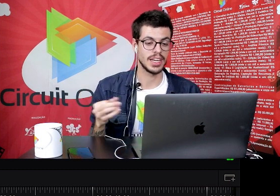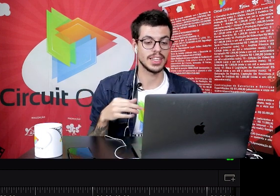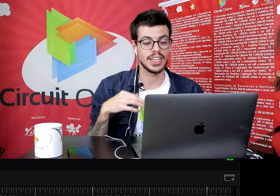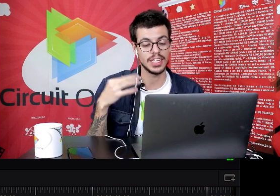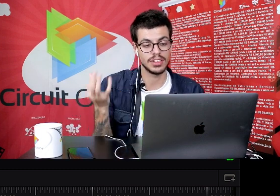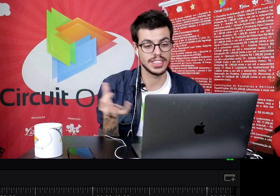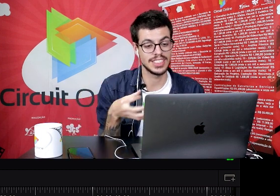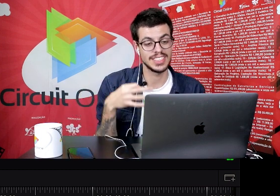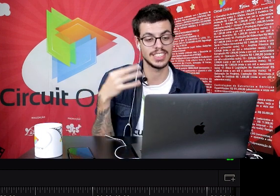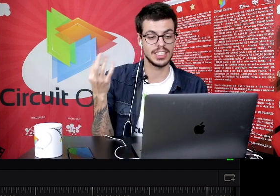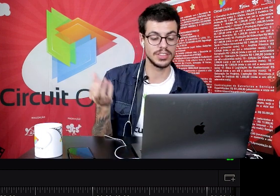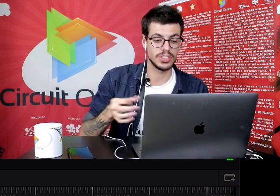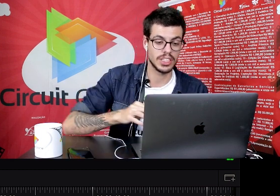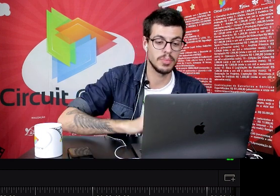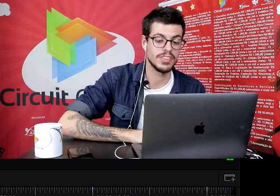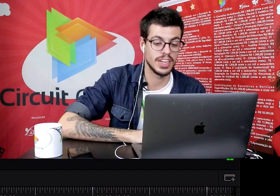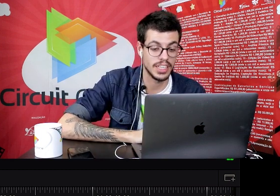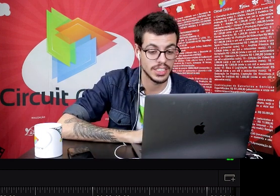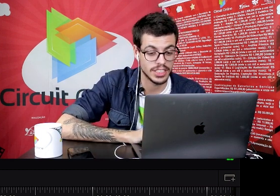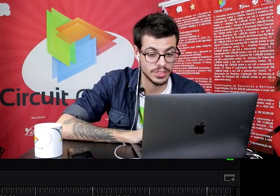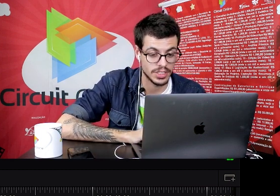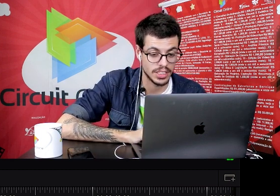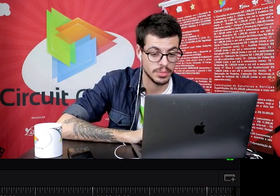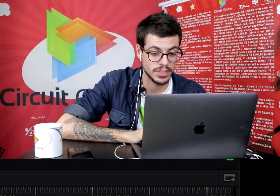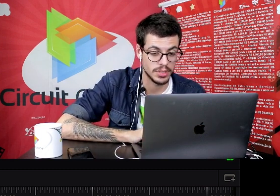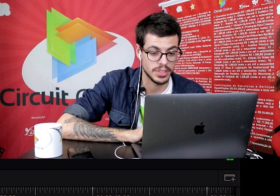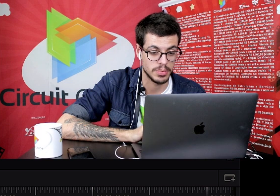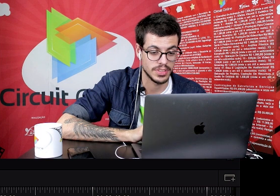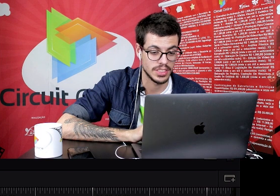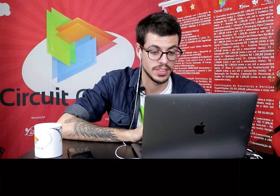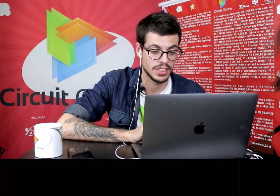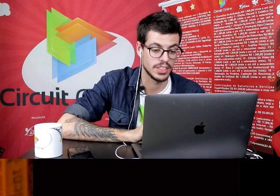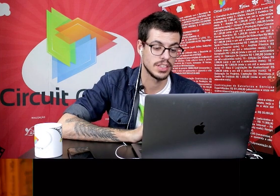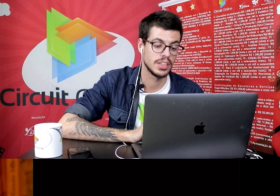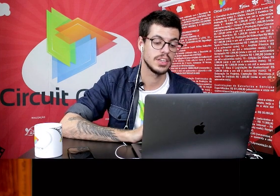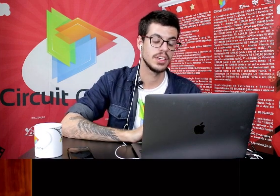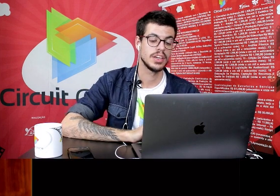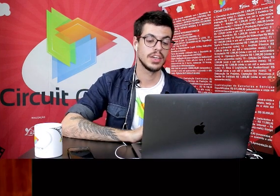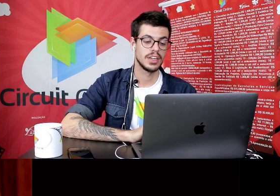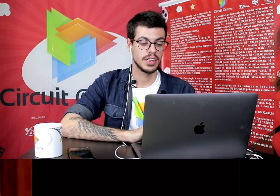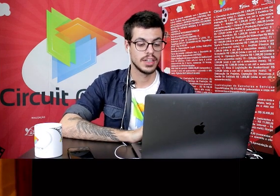filme. Ela dá toda essa sensação de que é uma livraria, de que é um sebo. Deixa eu aumentar para vocês verem.